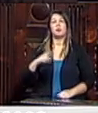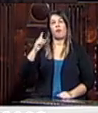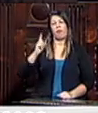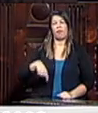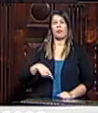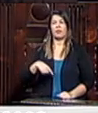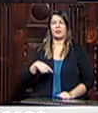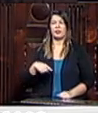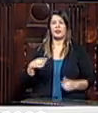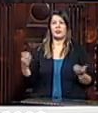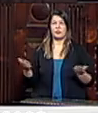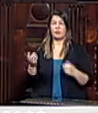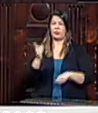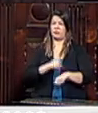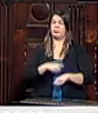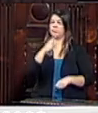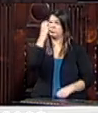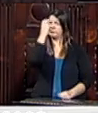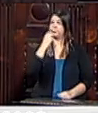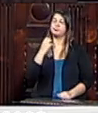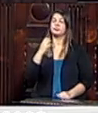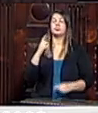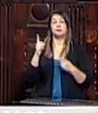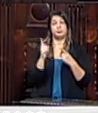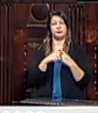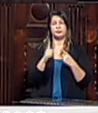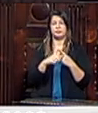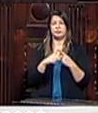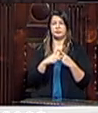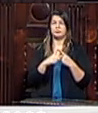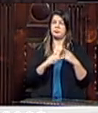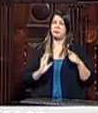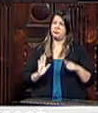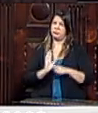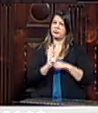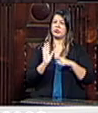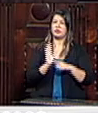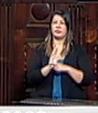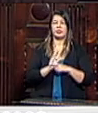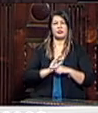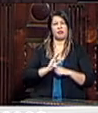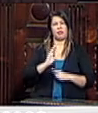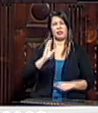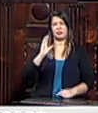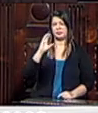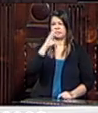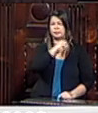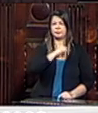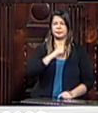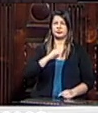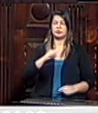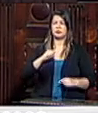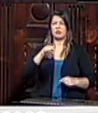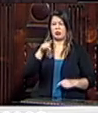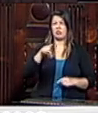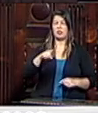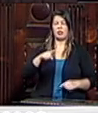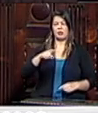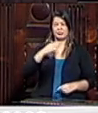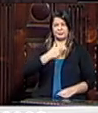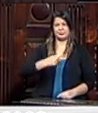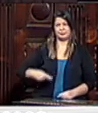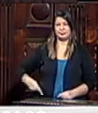posicionamento nessa hora tão grave. Primeiro, defender o imediato afastamento, a